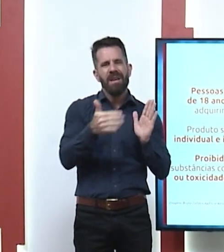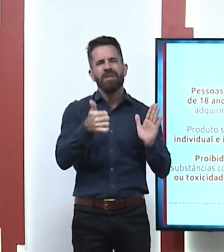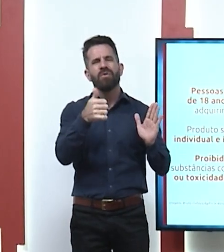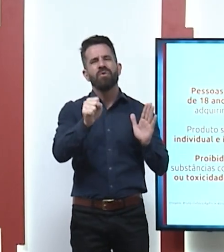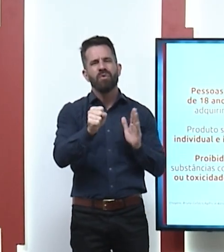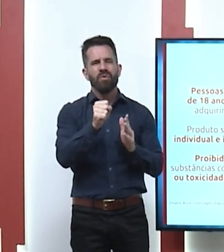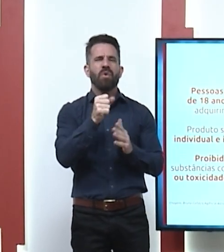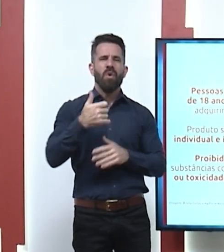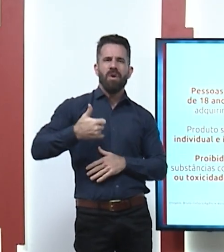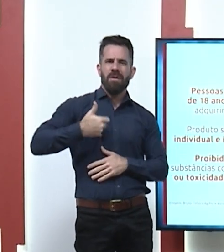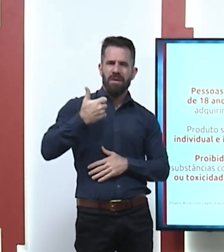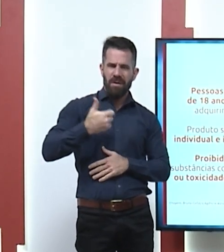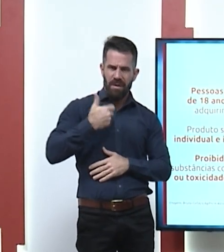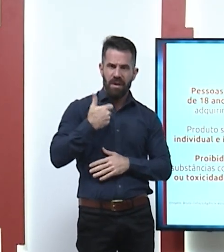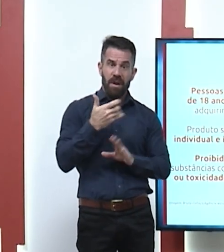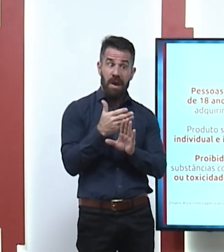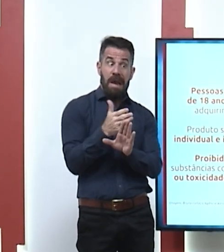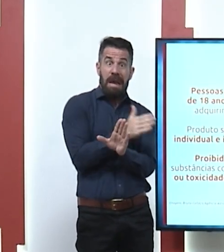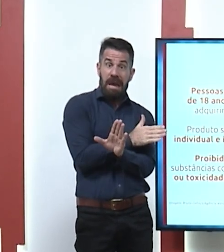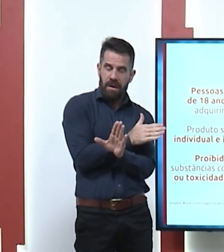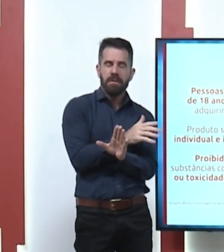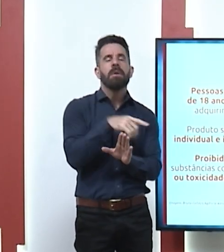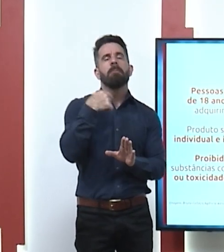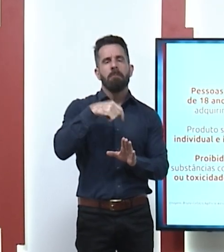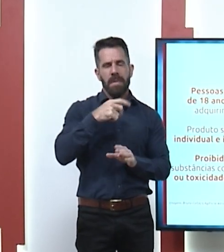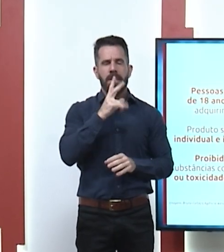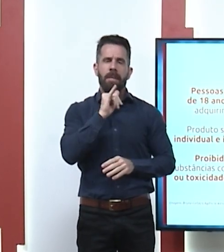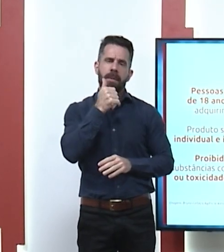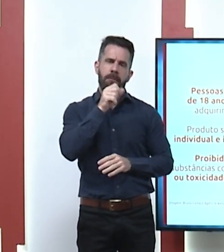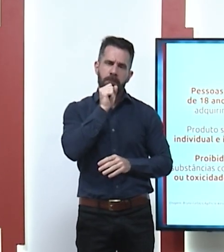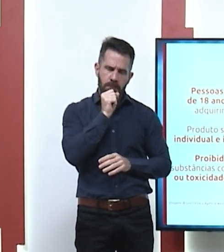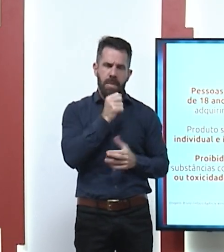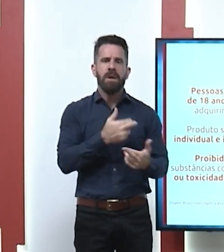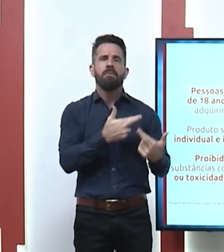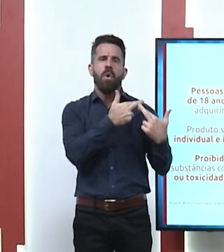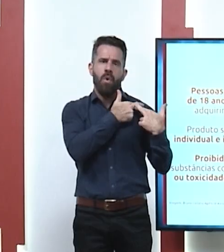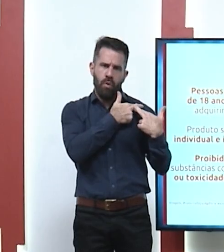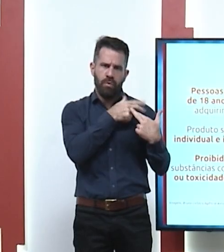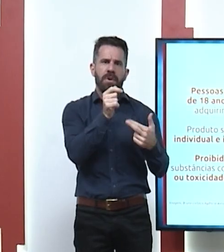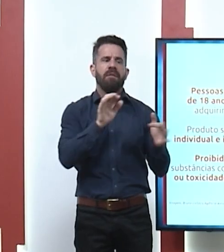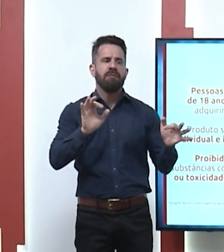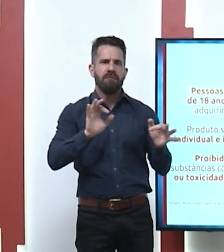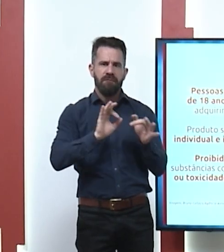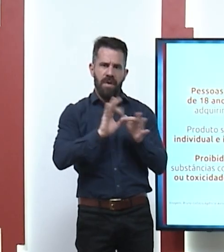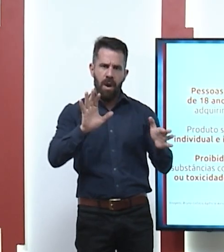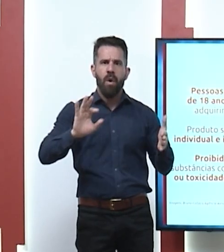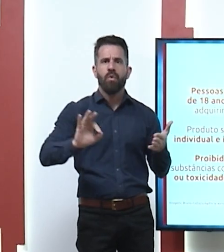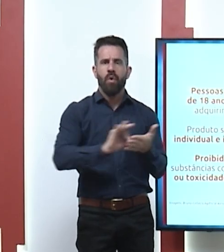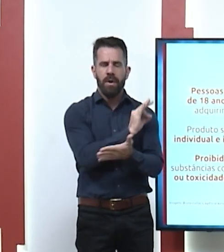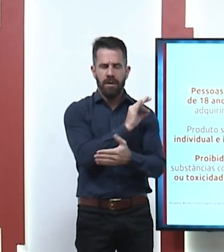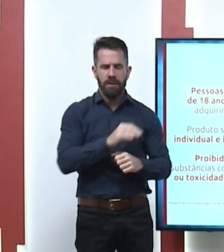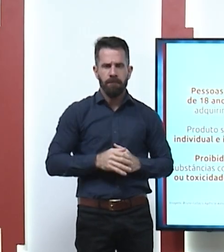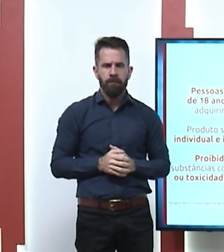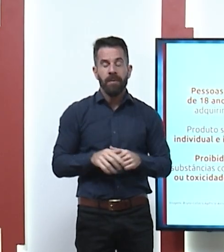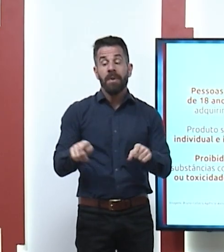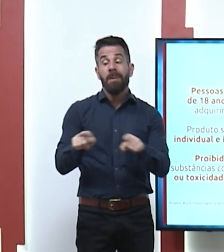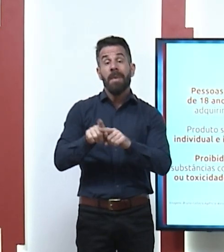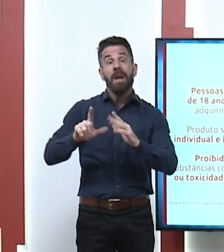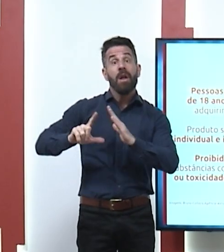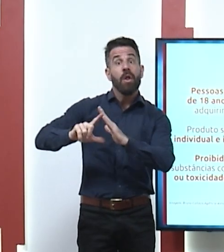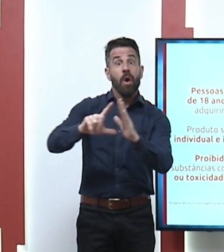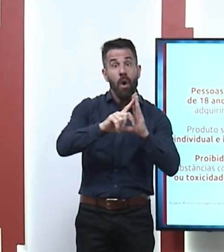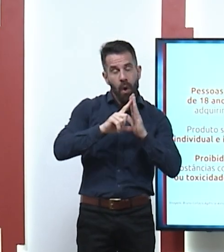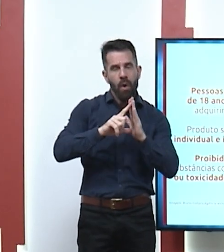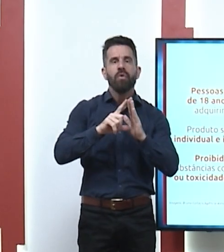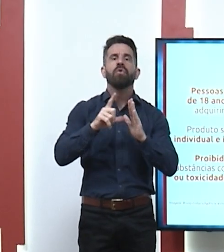compra depende de autorização expressa dos responsáveis legais. E os estabelecimentos comerciais deverão manter por 5